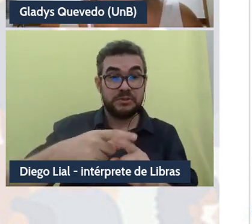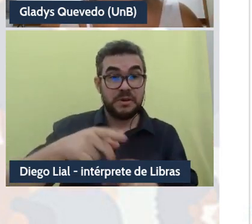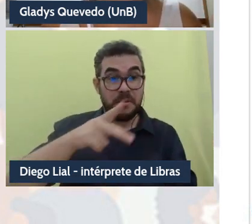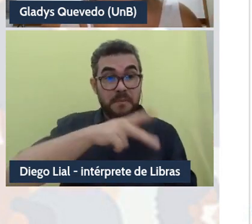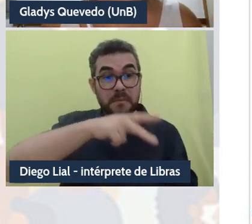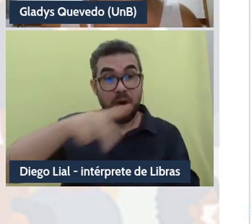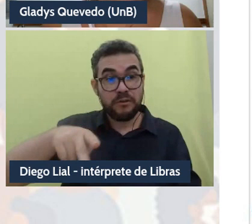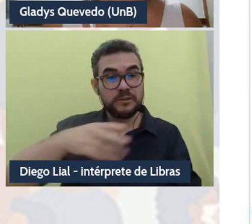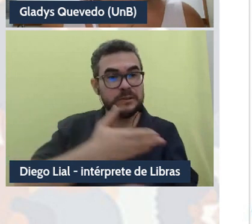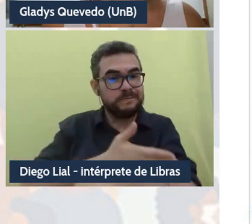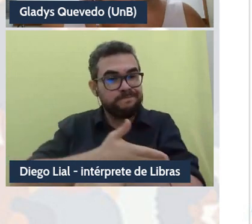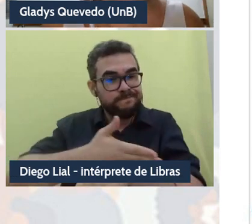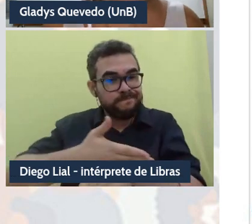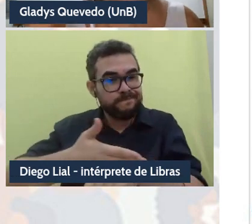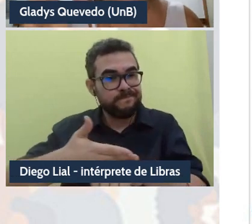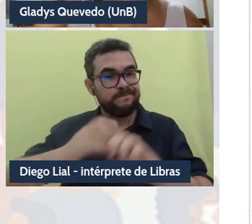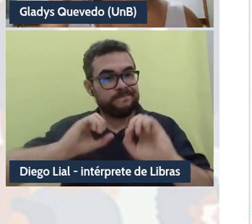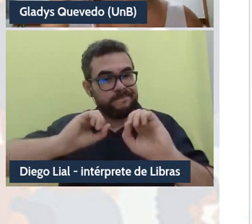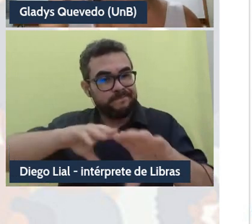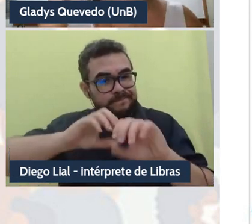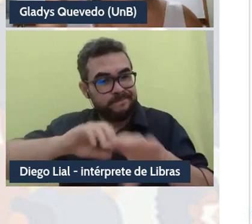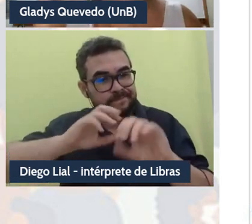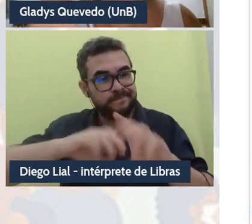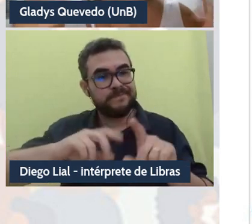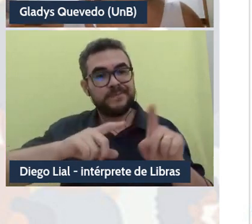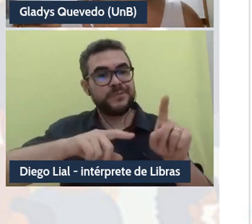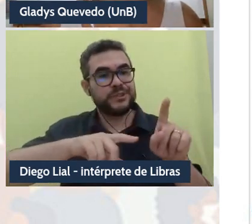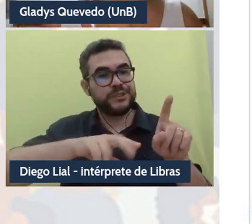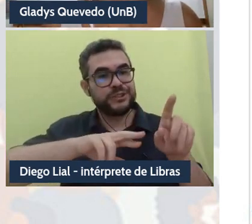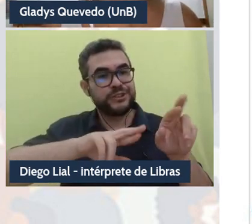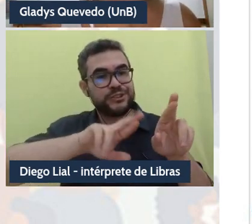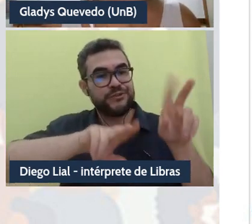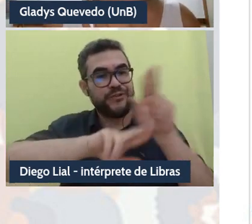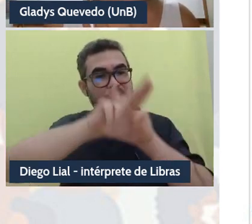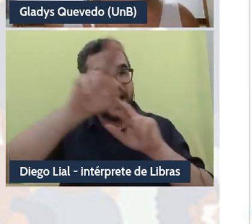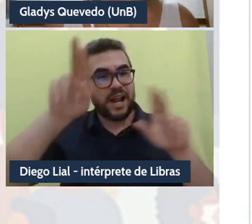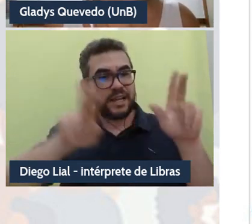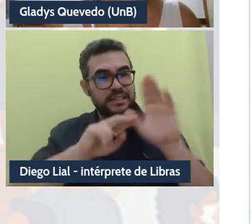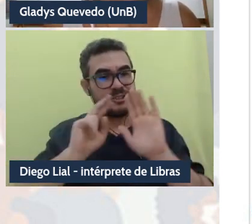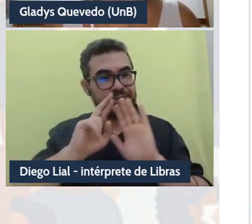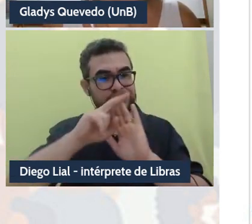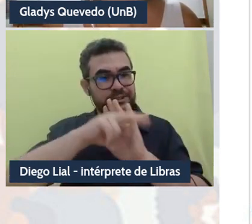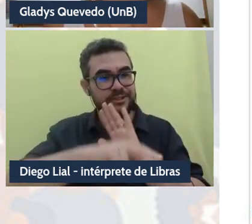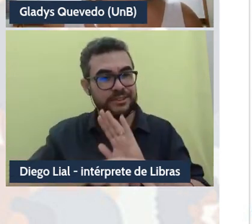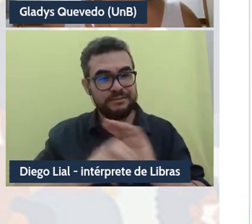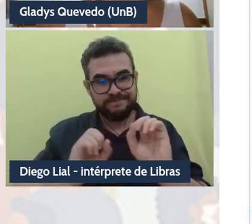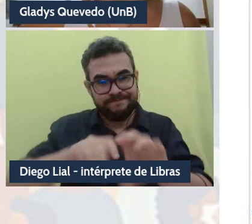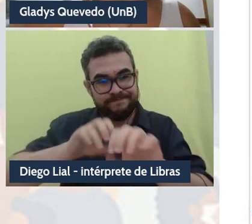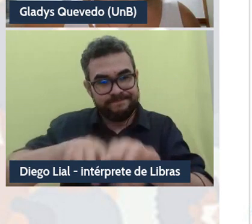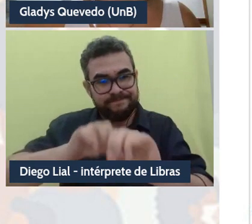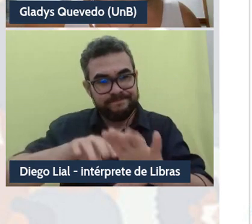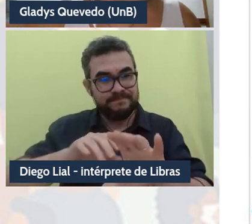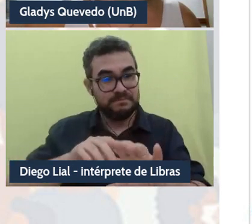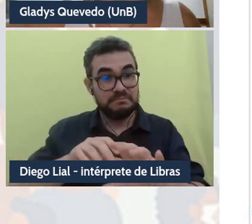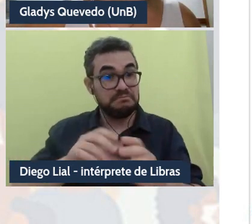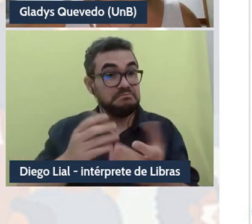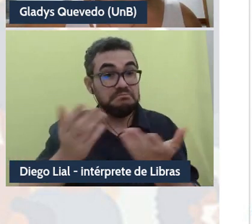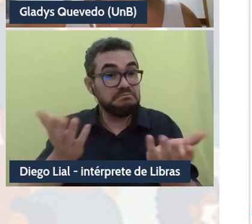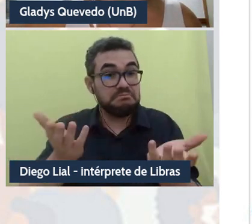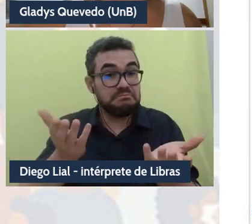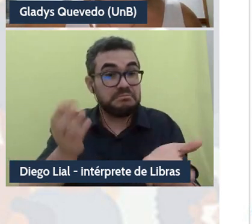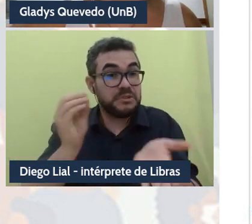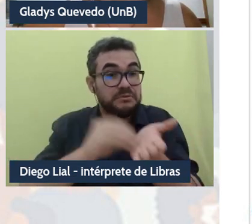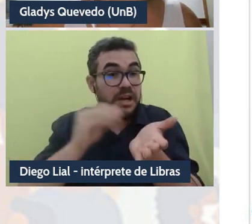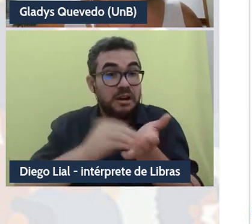trabalho com os gêneros. Mas nós não podemos afirmar, porque não há pesquisa sobre isso. Nós não temos dados para afirmar uma coisa